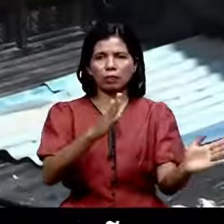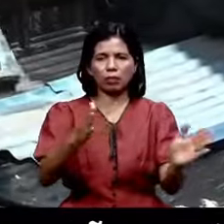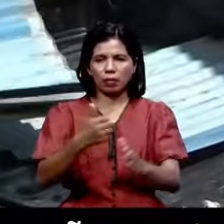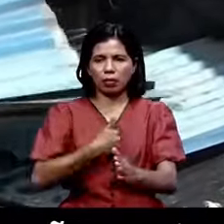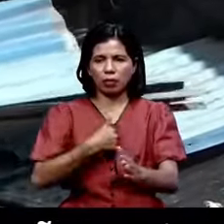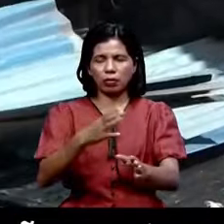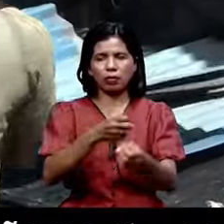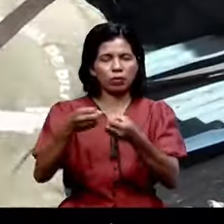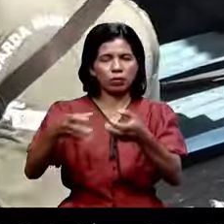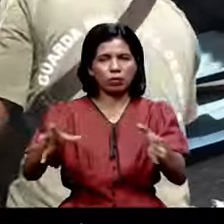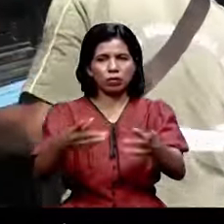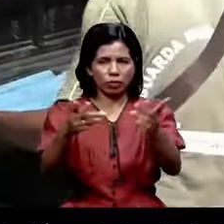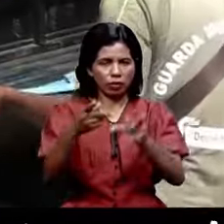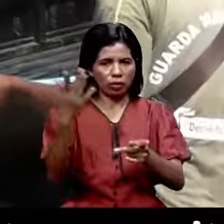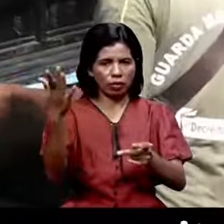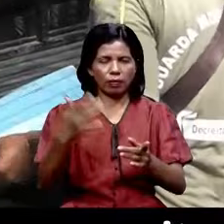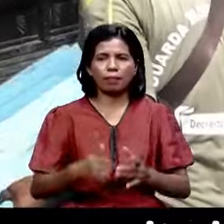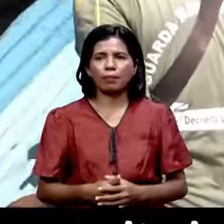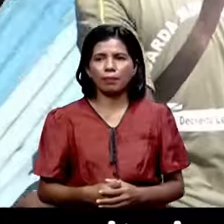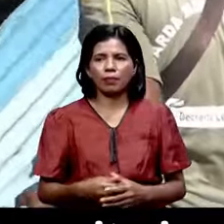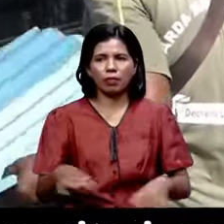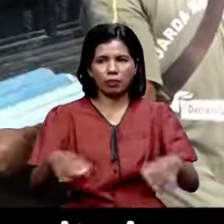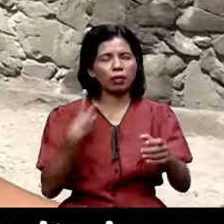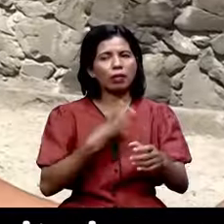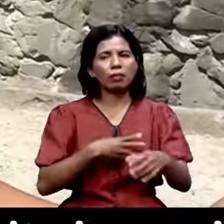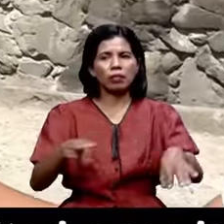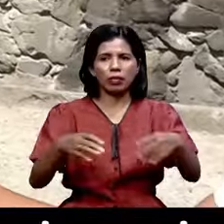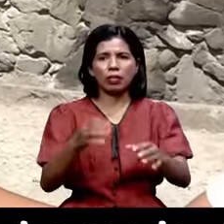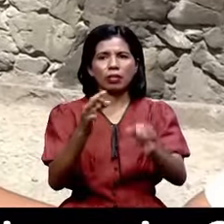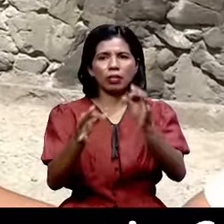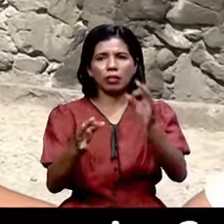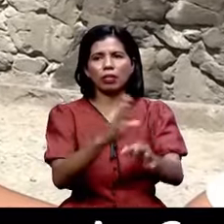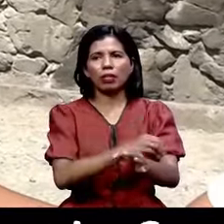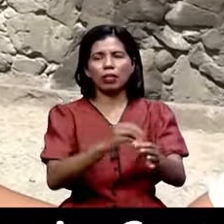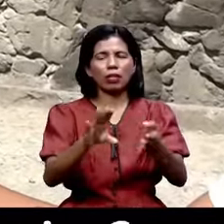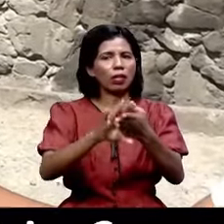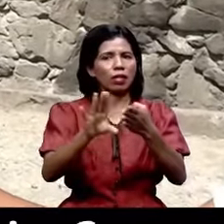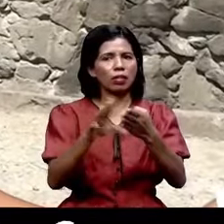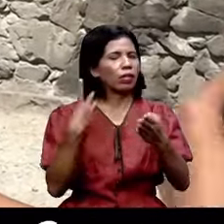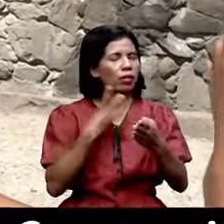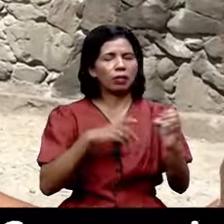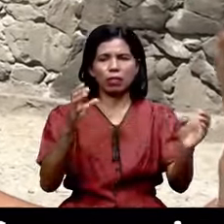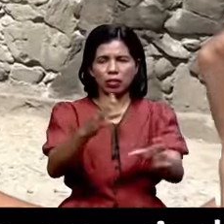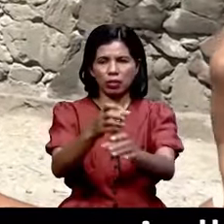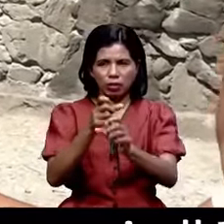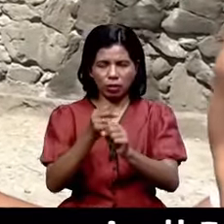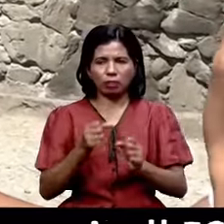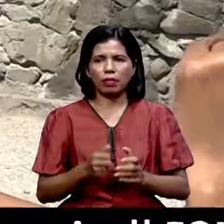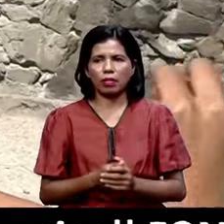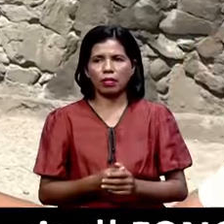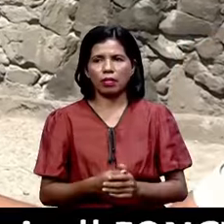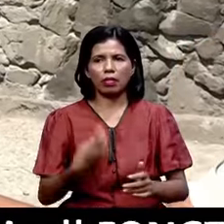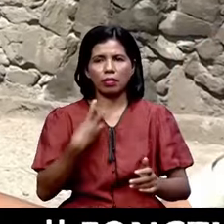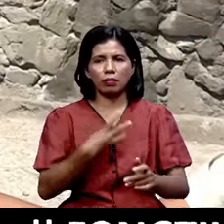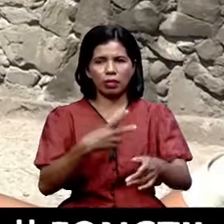ho de amamo co fate refere. Coopera, me coopera, mas carta de notificação, tu agora nem a minha em cima botida e a minha